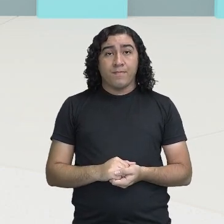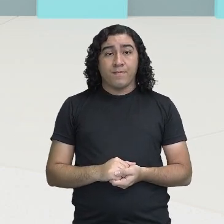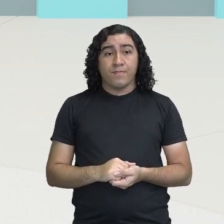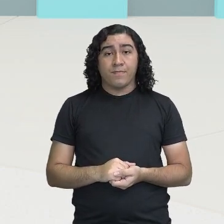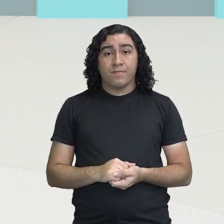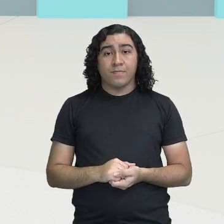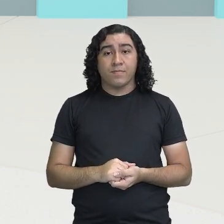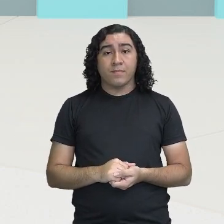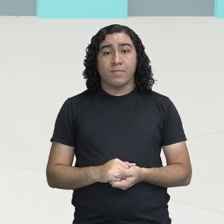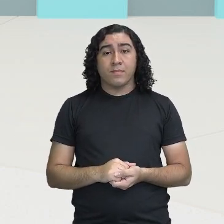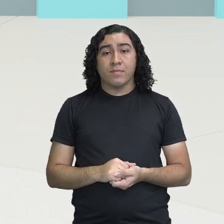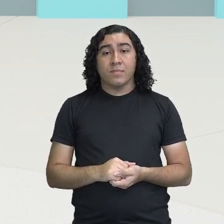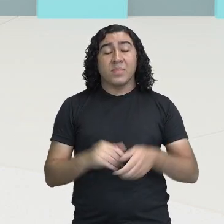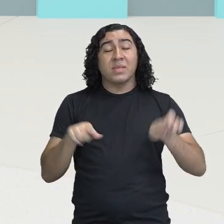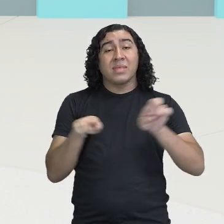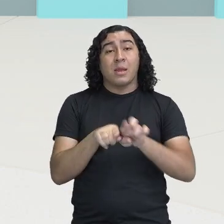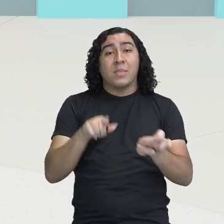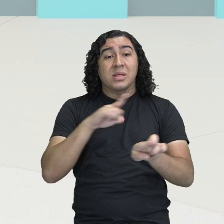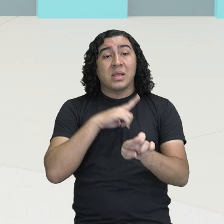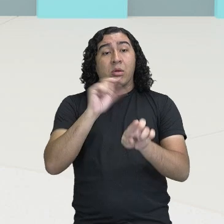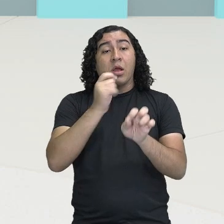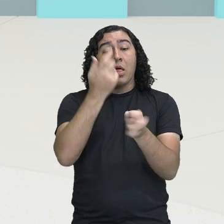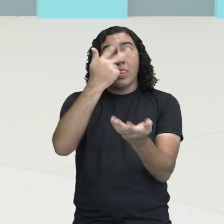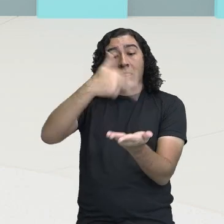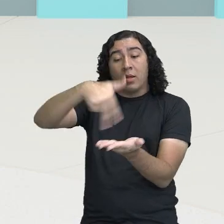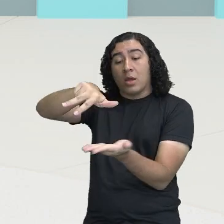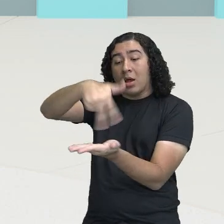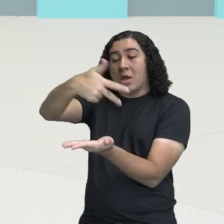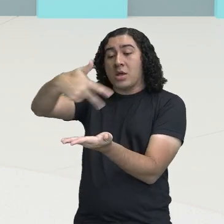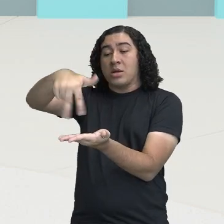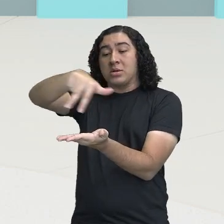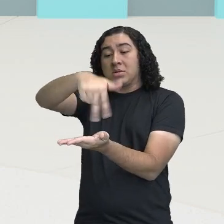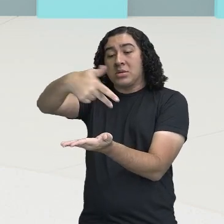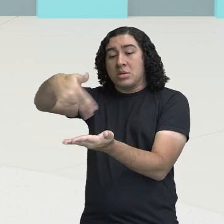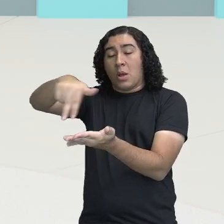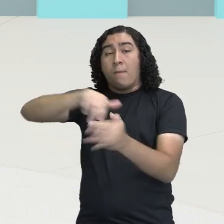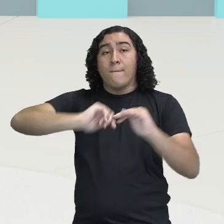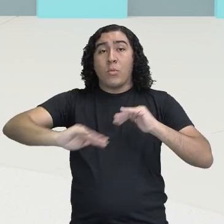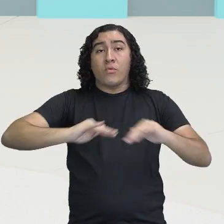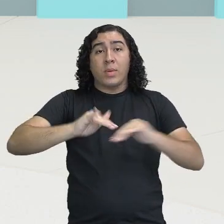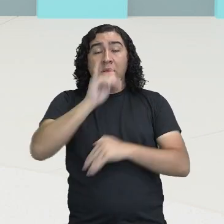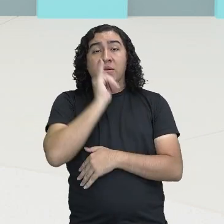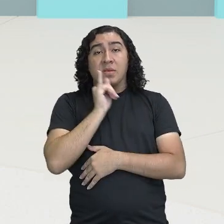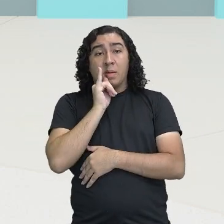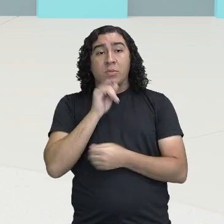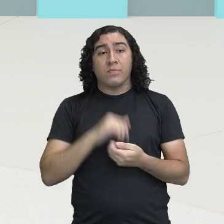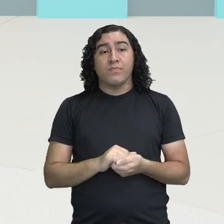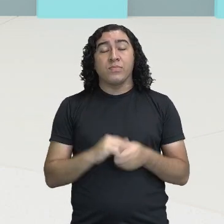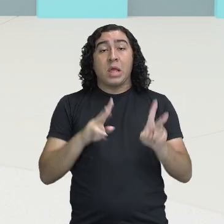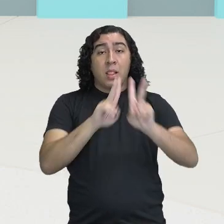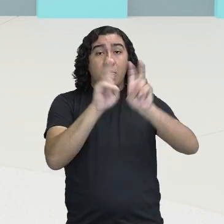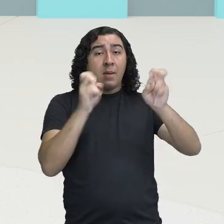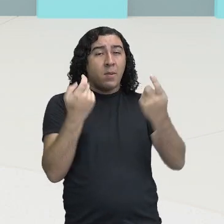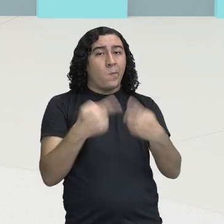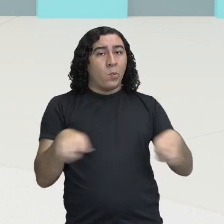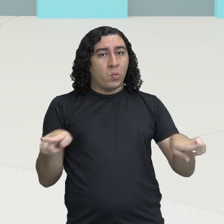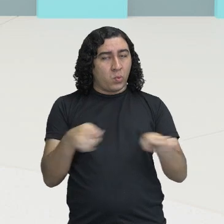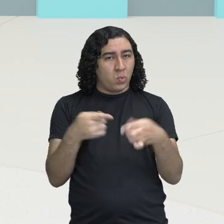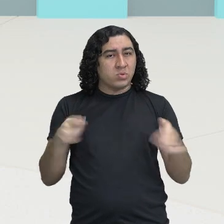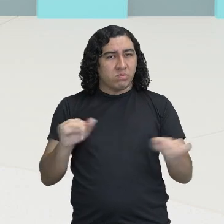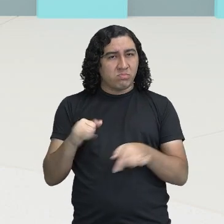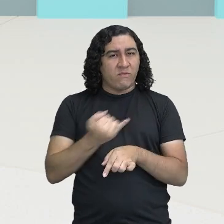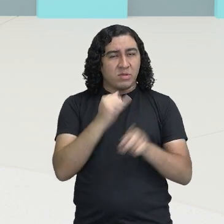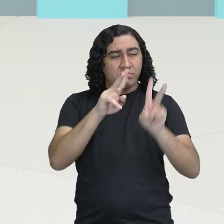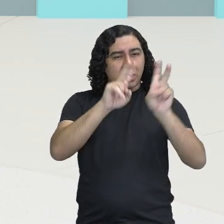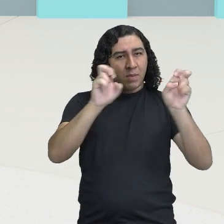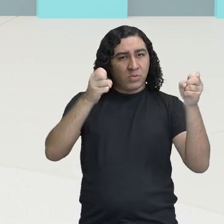tem também a dança, o movimento, né? Por exemplo, quando a gente fala aqui da música, aproveitando que a gente tem